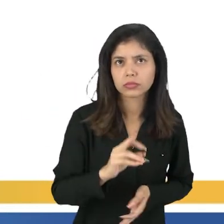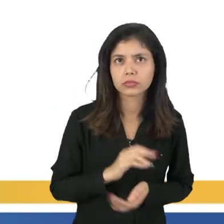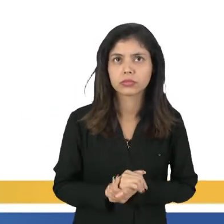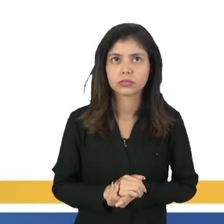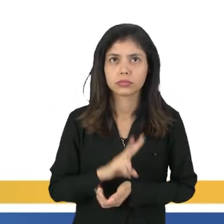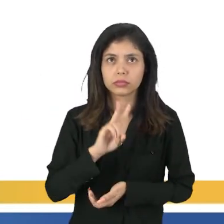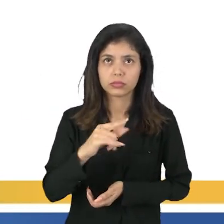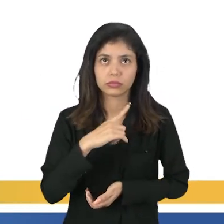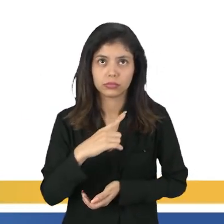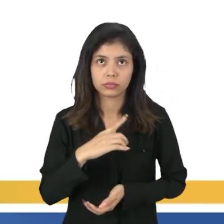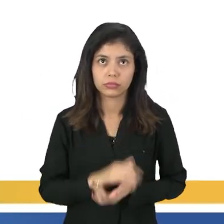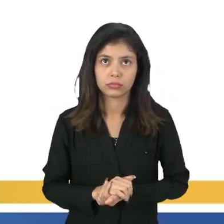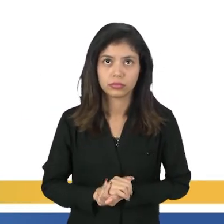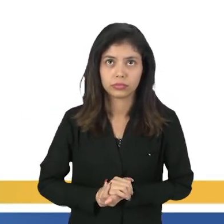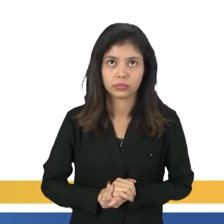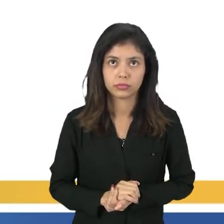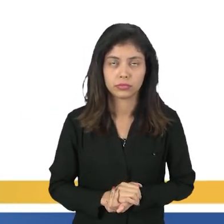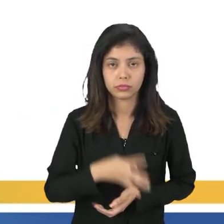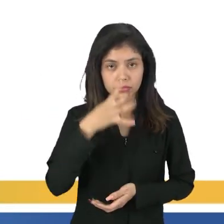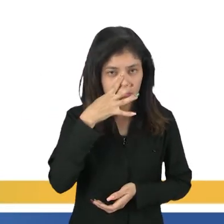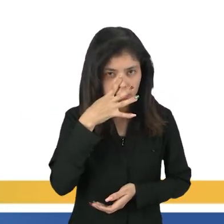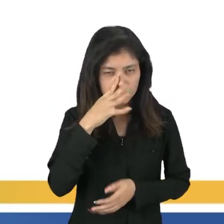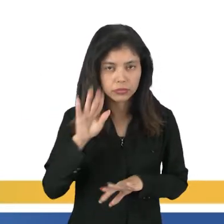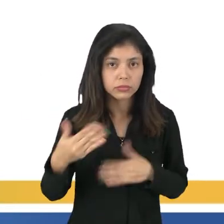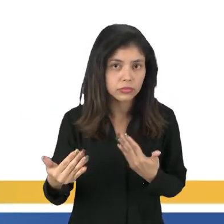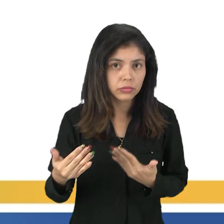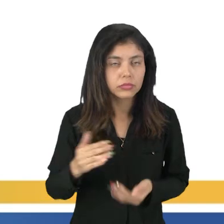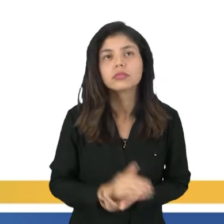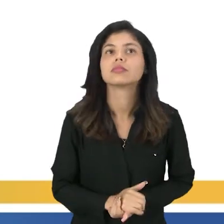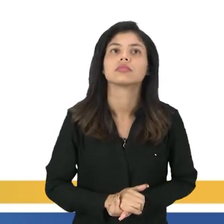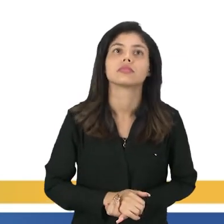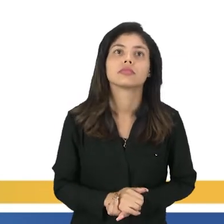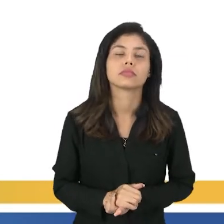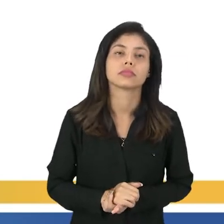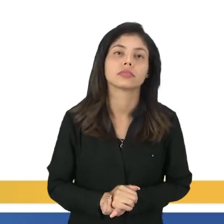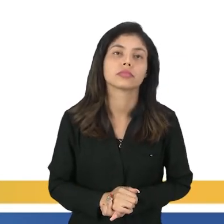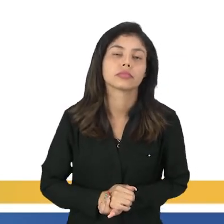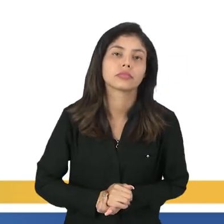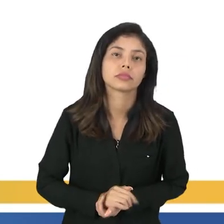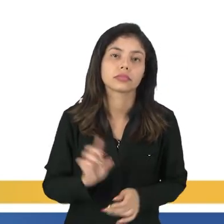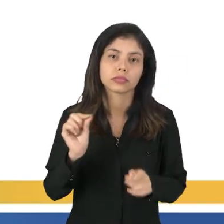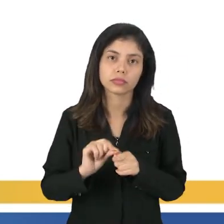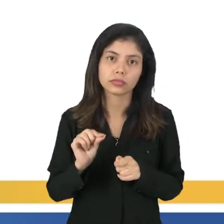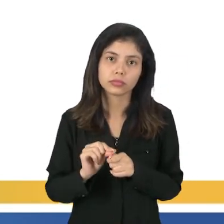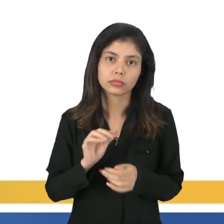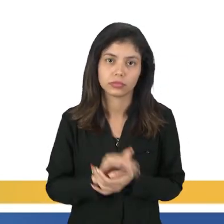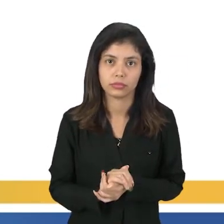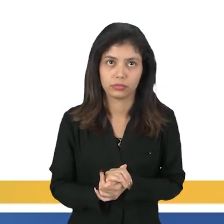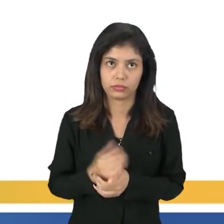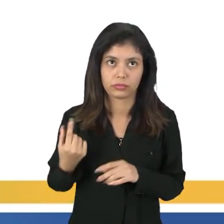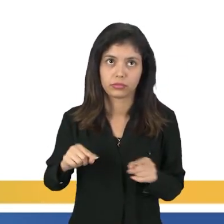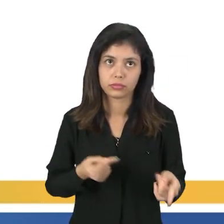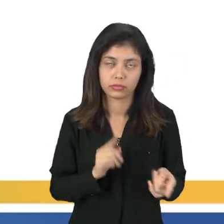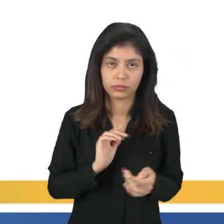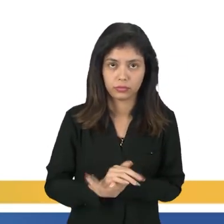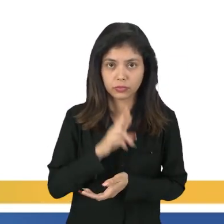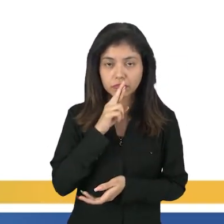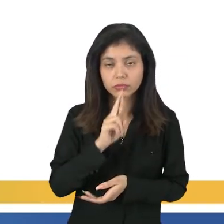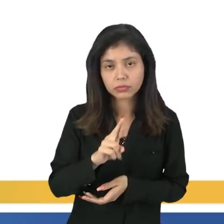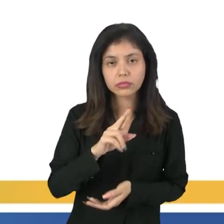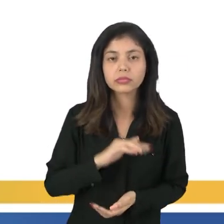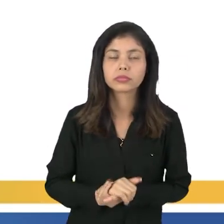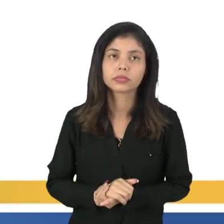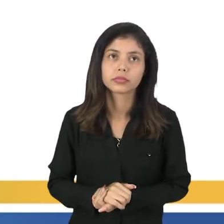porcentagem que corresponde aos capítulos assistidos? Ok? Então, feito aqui meu desafio, eu quero saber agora